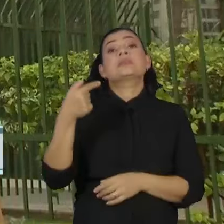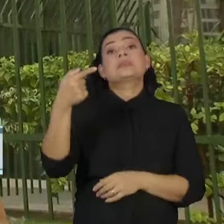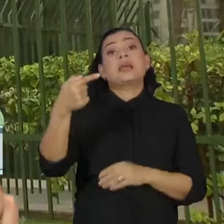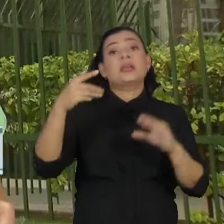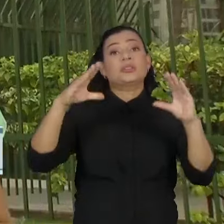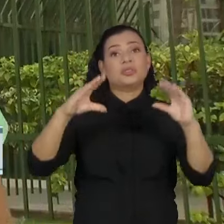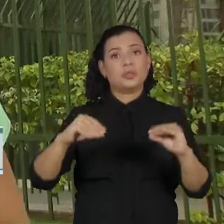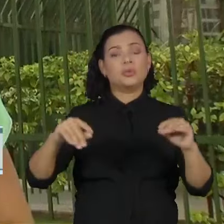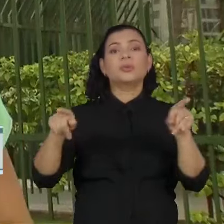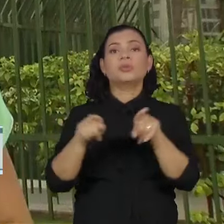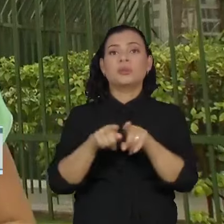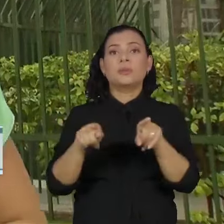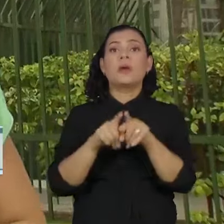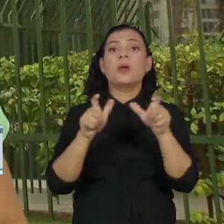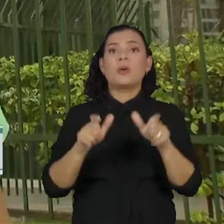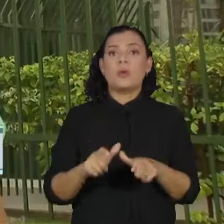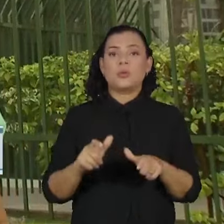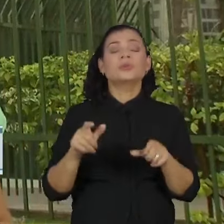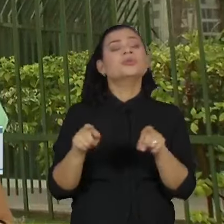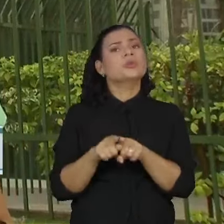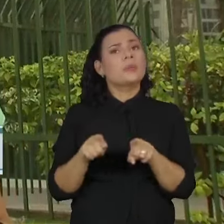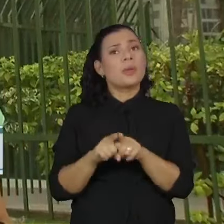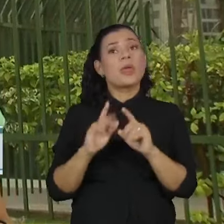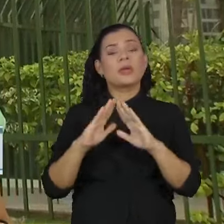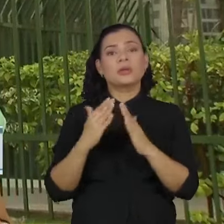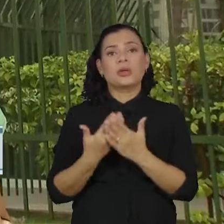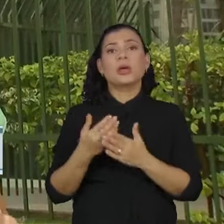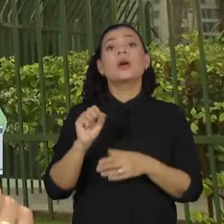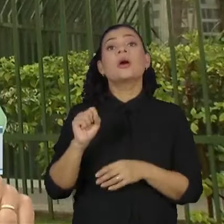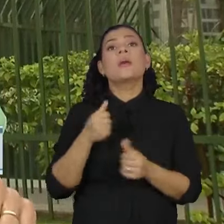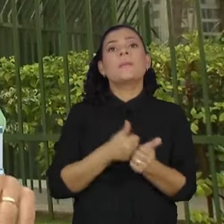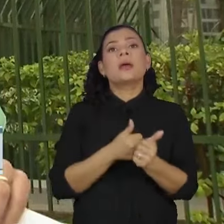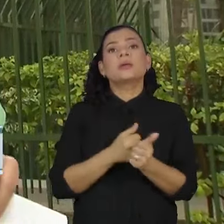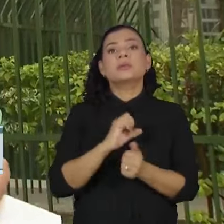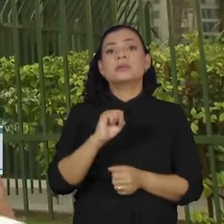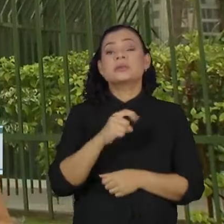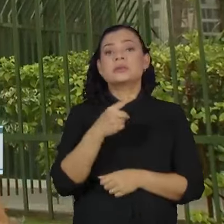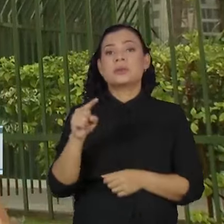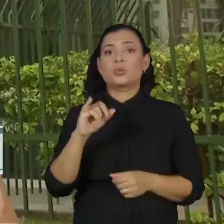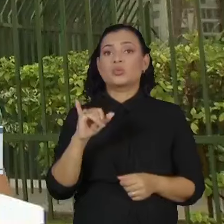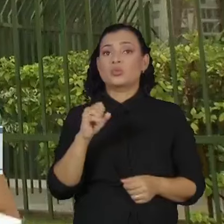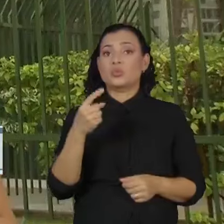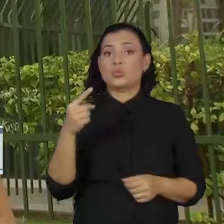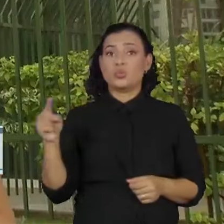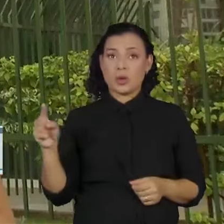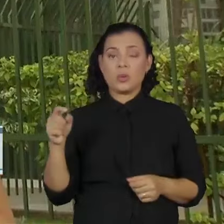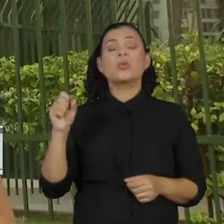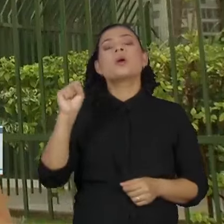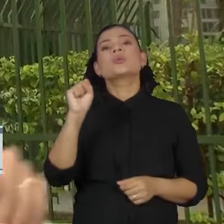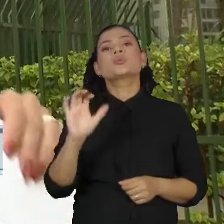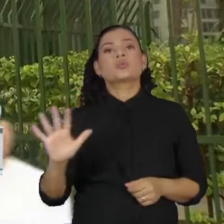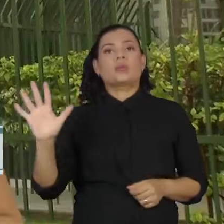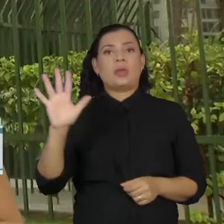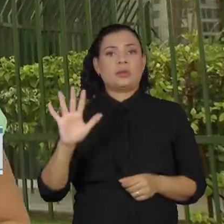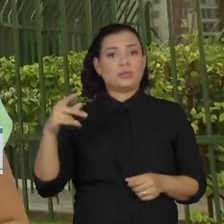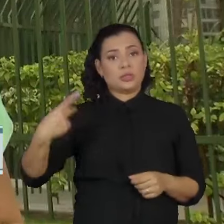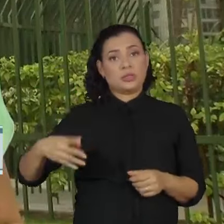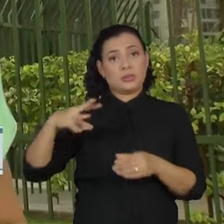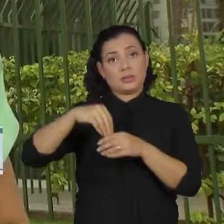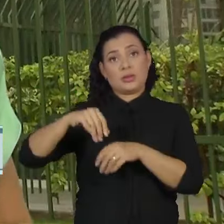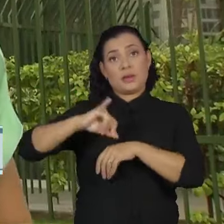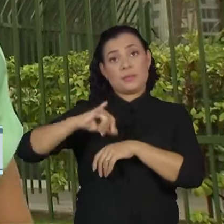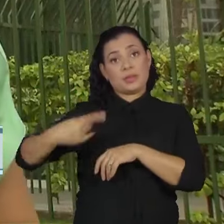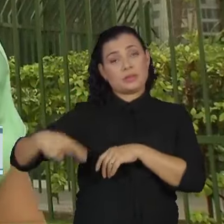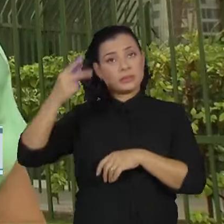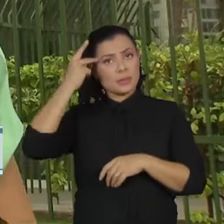horas da noite, no Céu Meninos, que fica na região de São João Clímaco, zona sudeste da capital paulista. Nessa